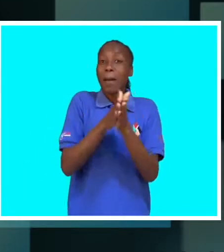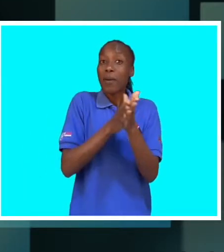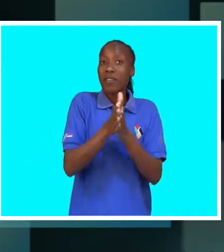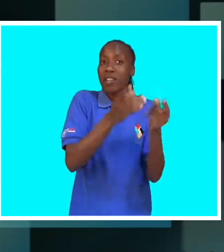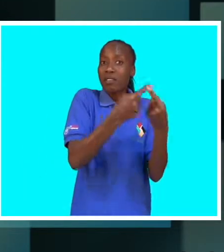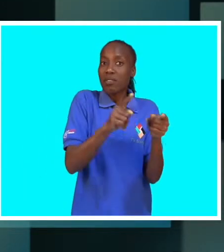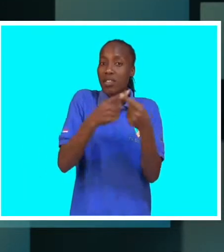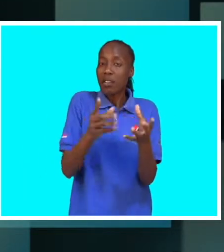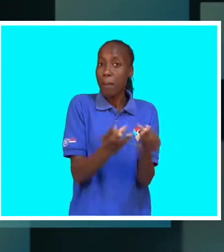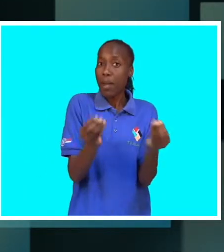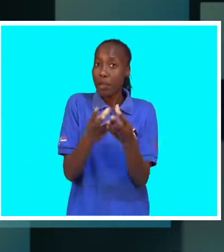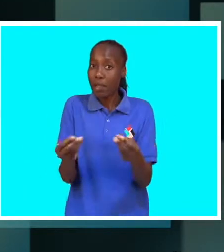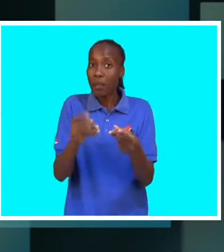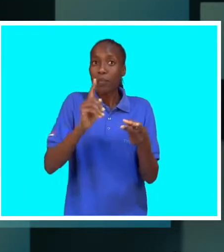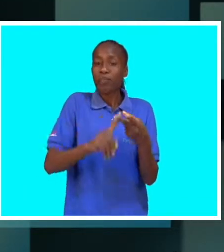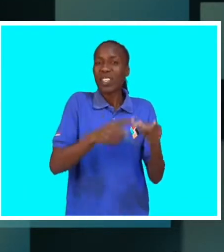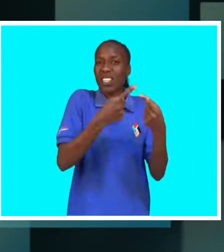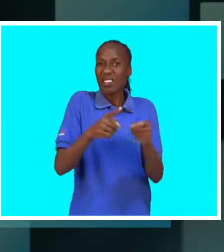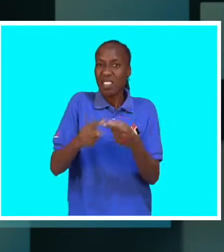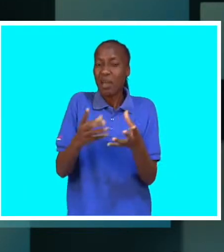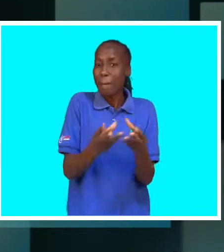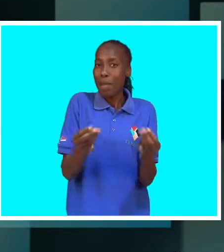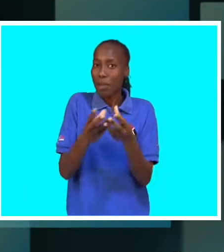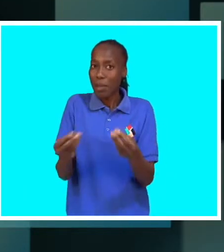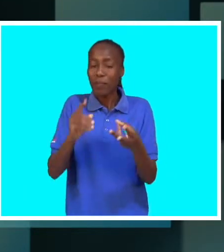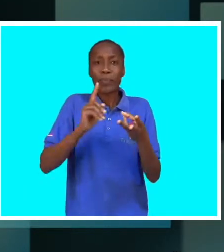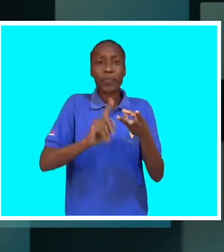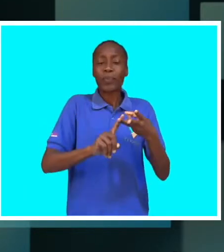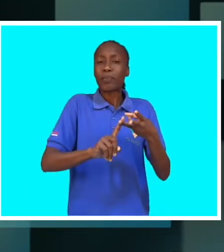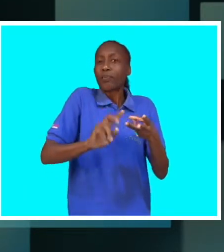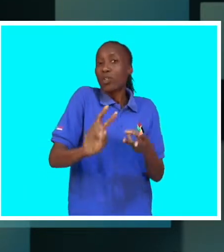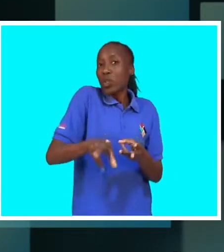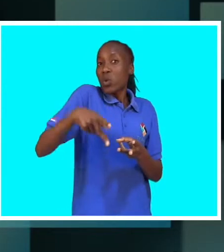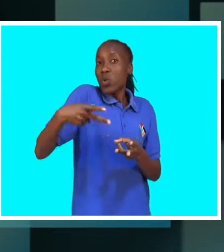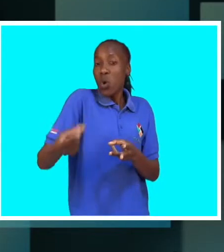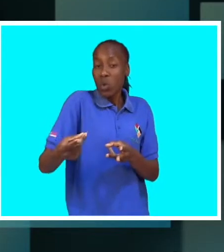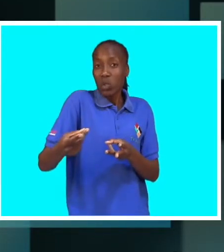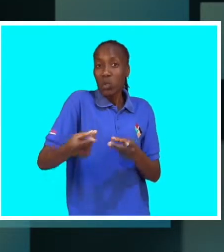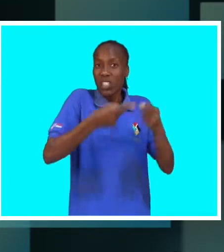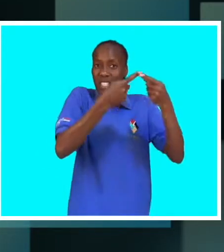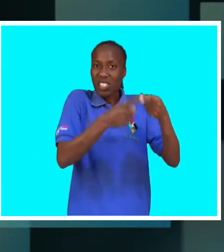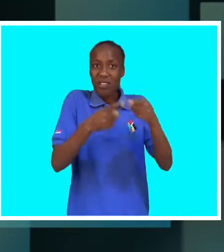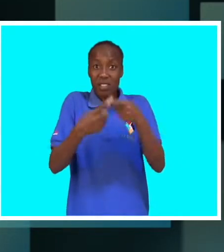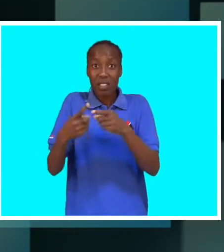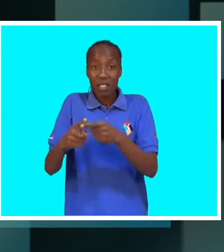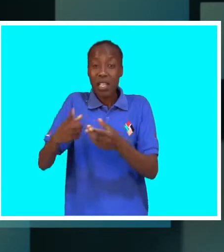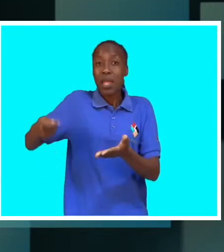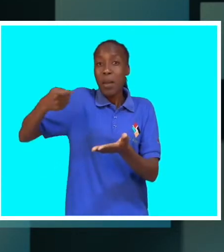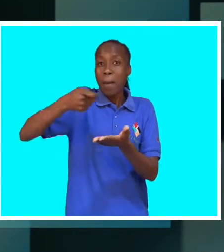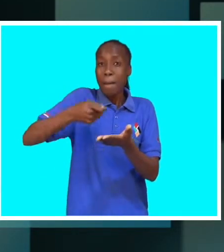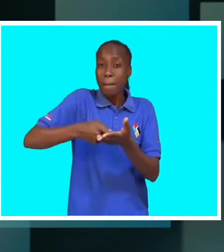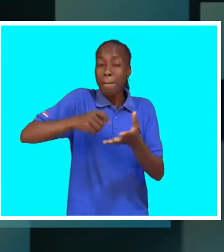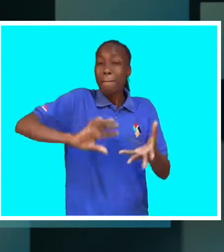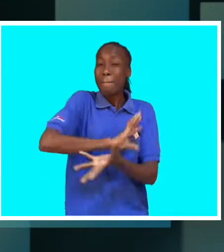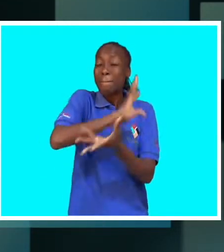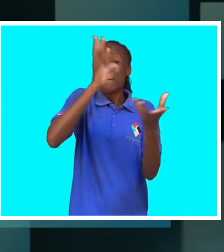fulanda assim, aproveitar os moçadores, aproveitar uma outra roda, e comprar tubo